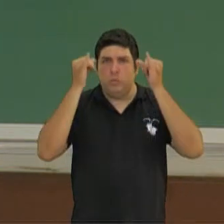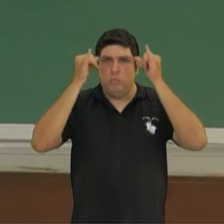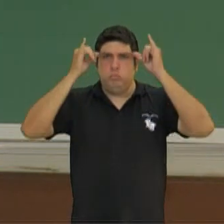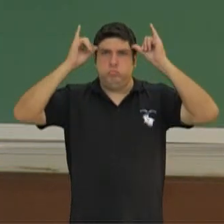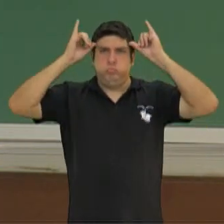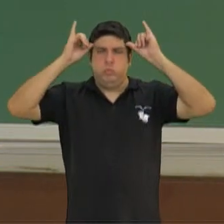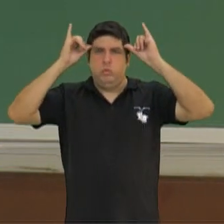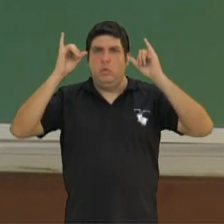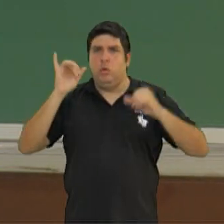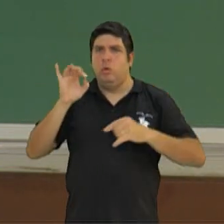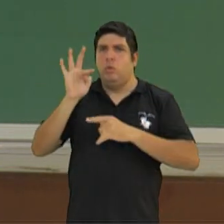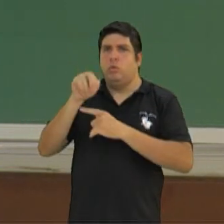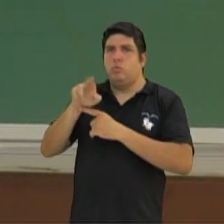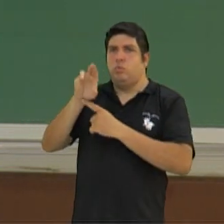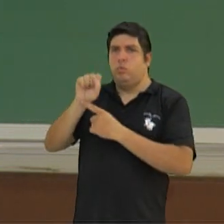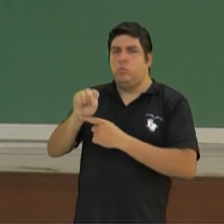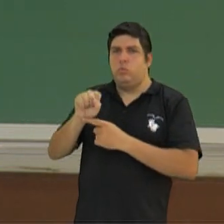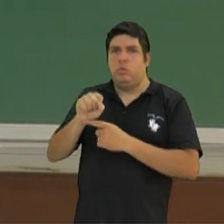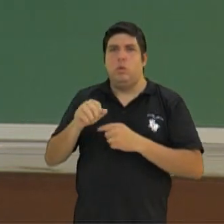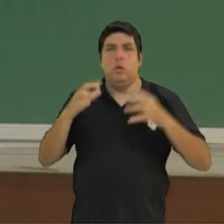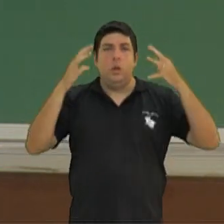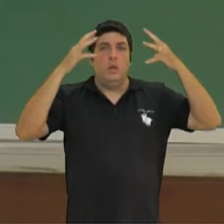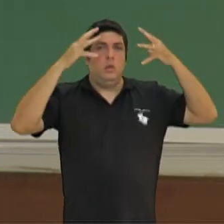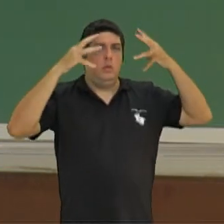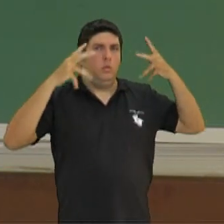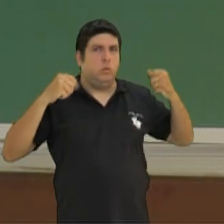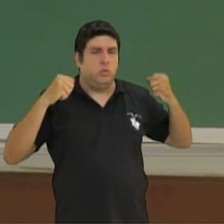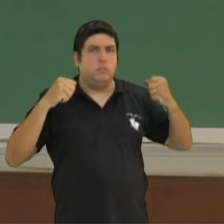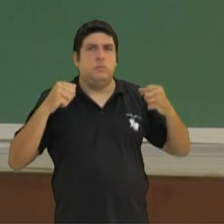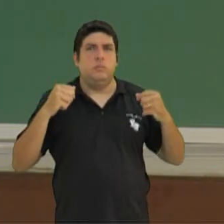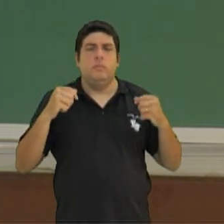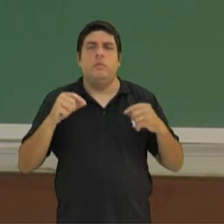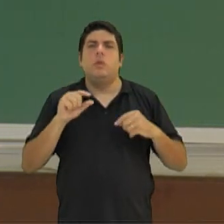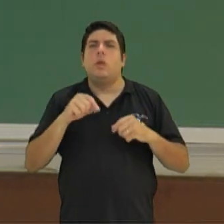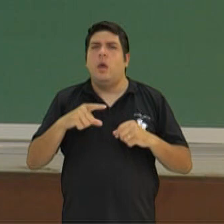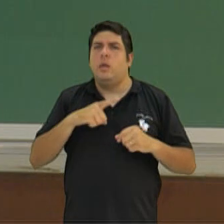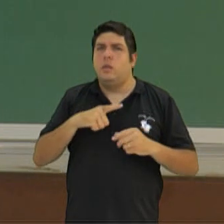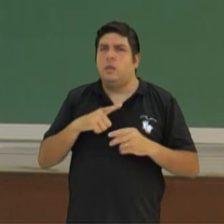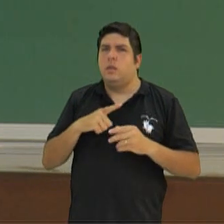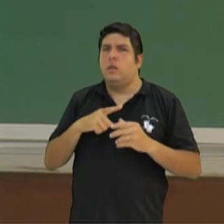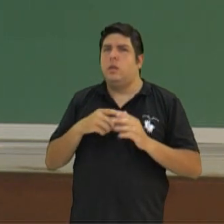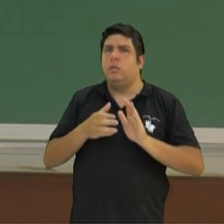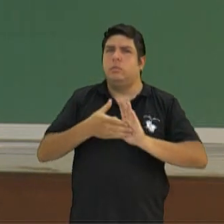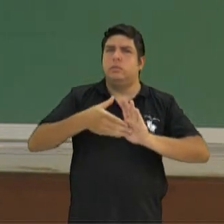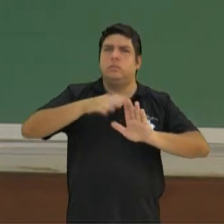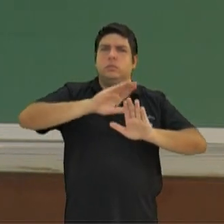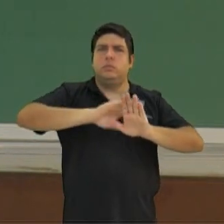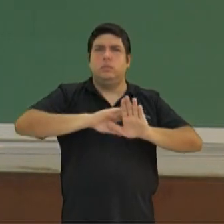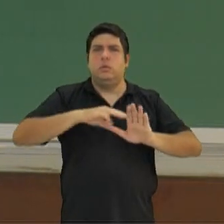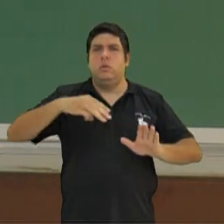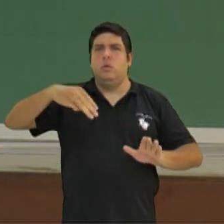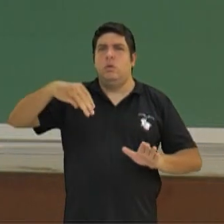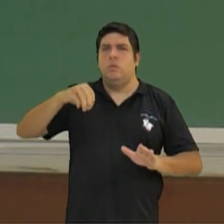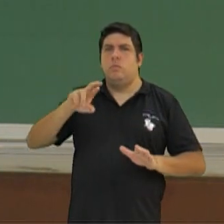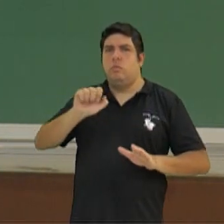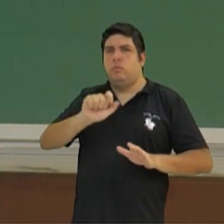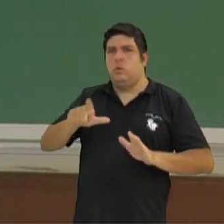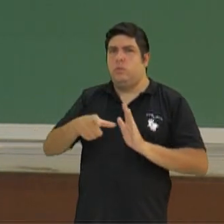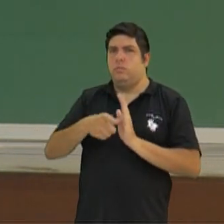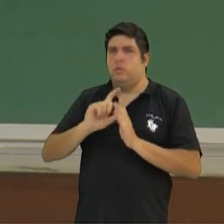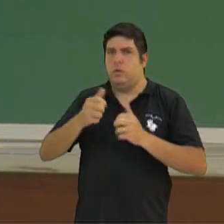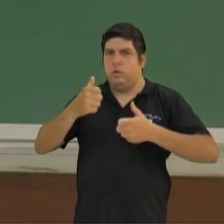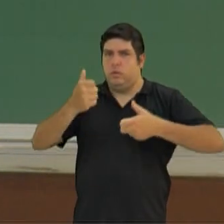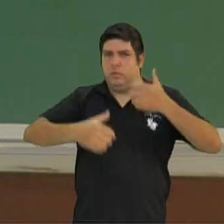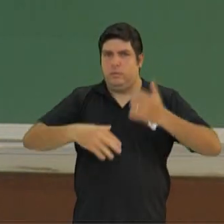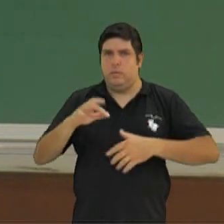touro, ok? E o leão, ilustra um preceito moral, como se espera em textos desse gênero, como eu falei, quando a gente